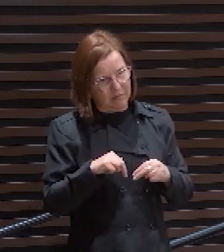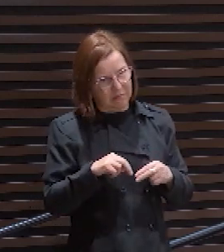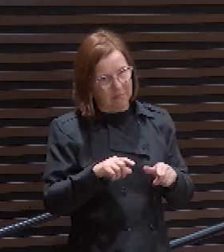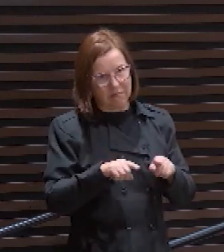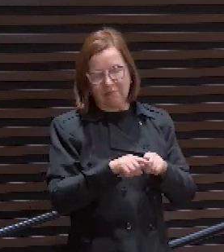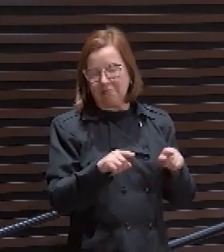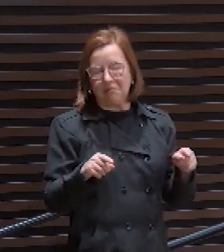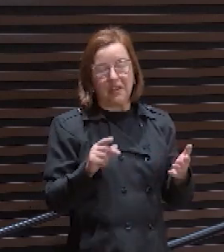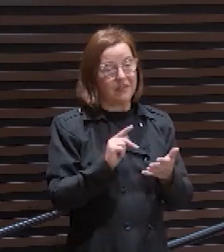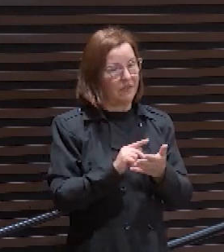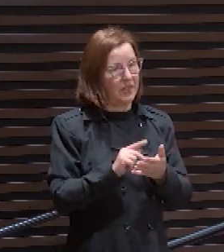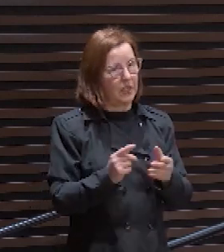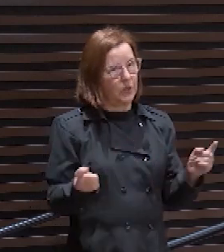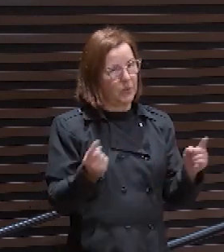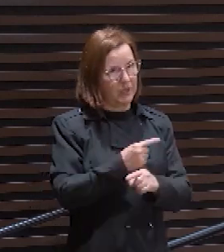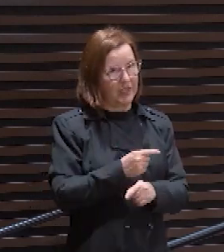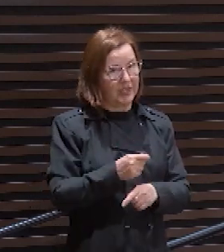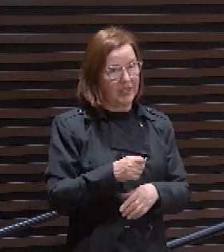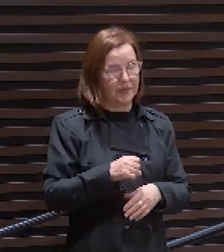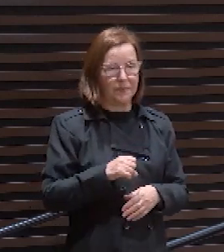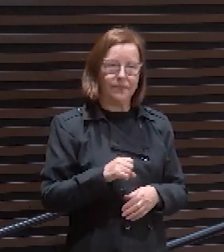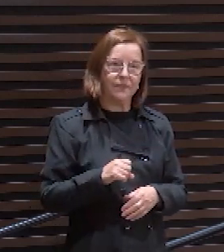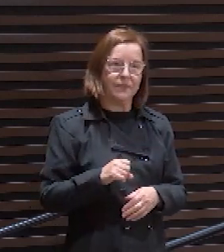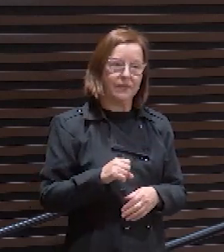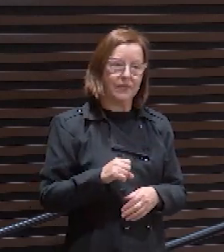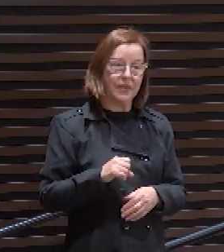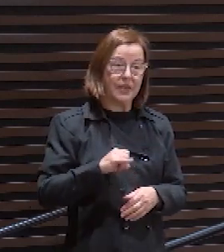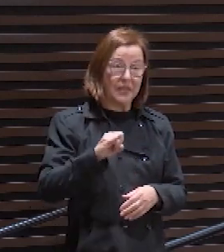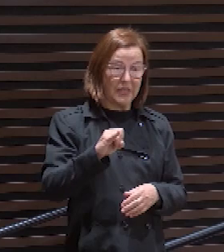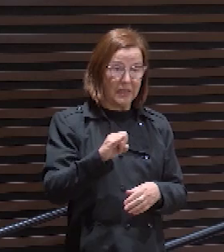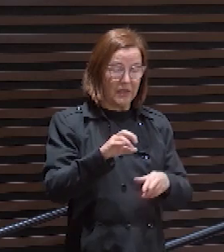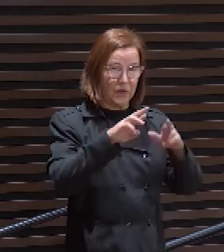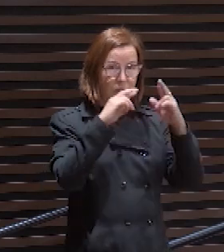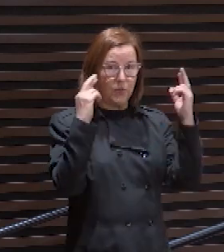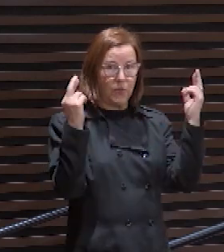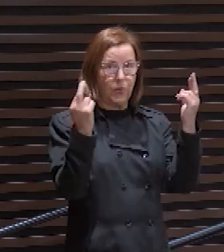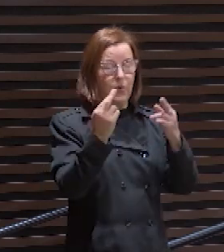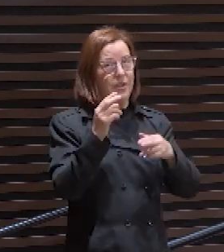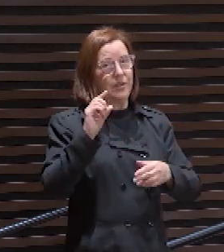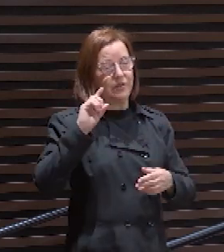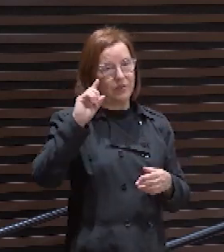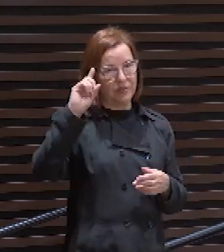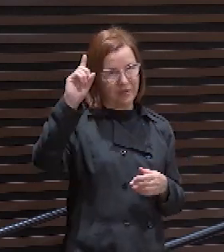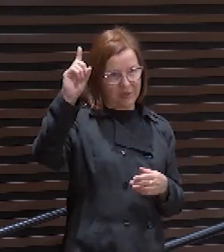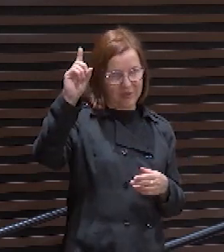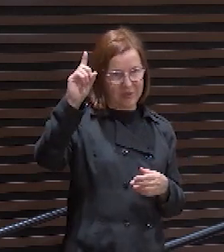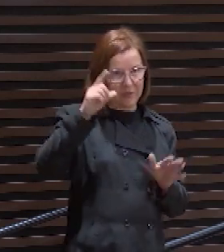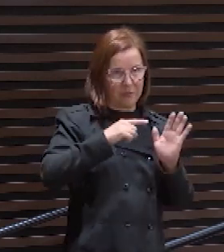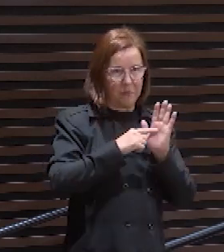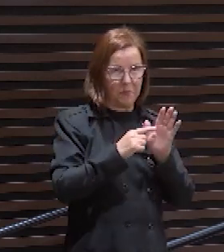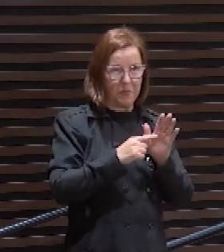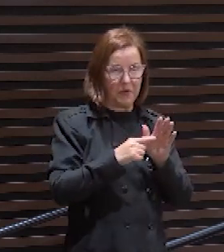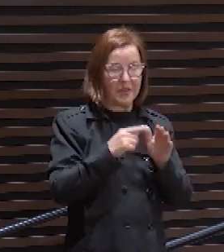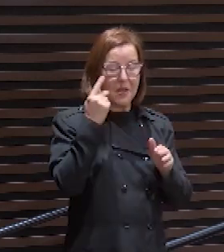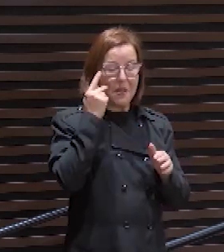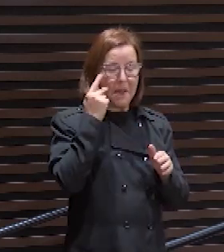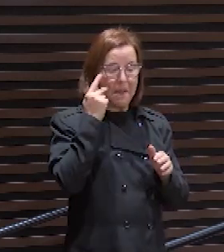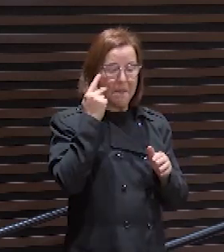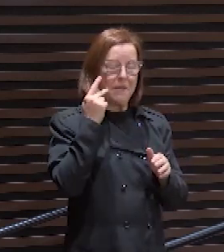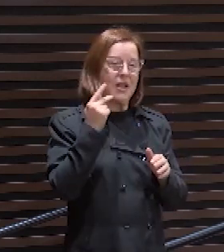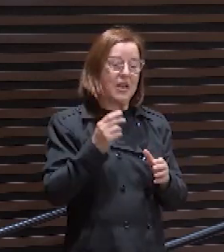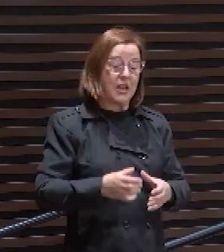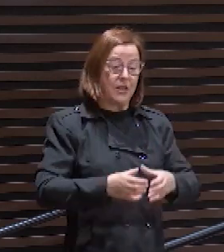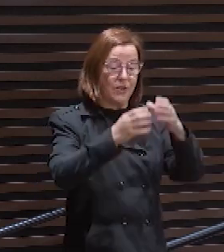o reino de Deus está ligado a você construir uma torre, existe, entre aspas, um custo para isso, uma despesa. Existe algo que